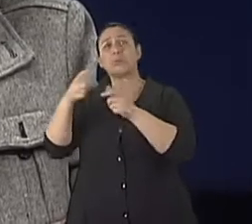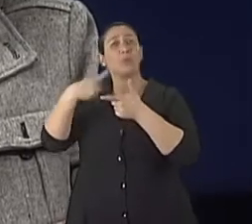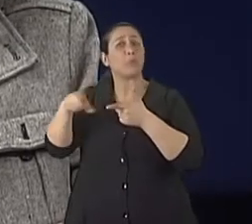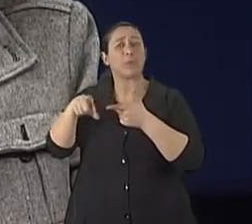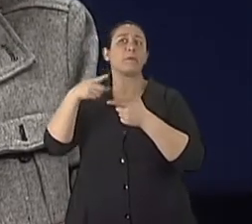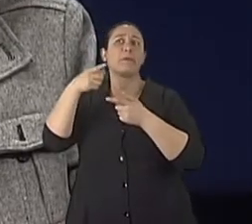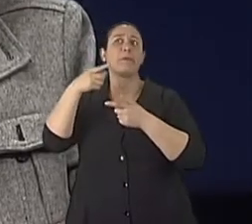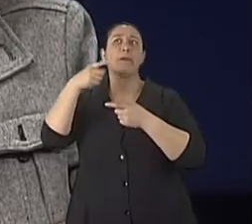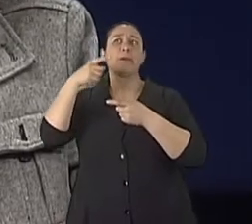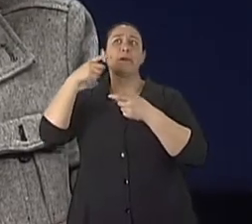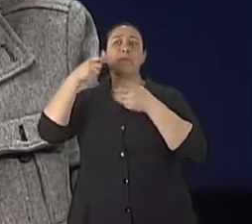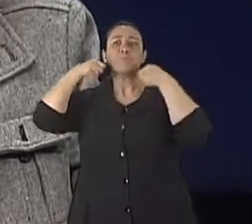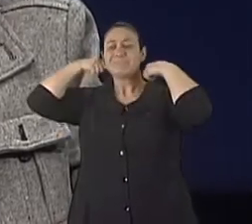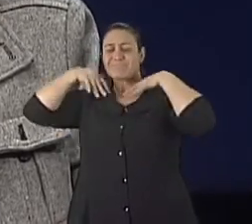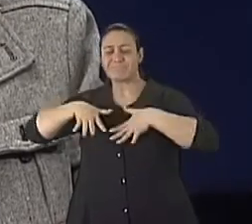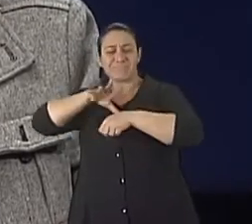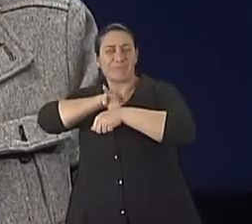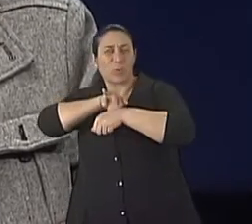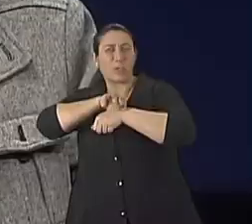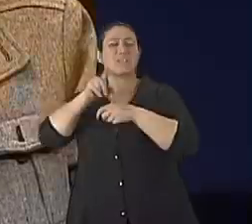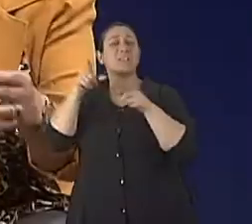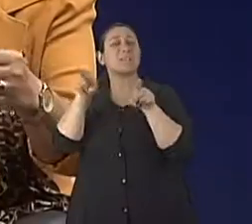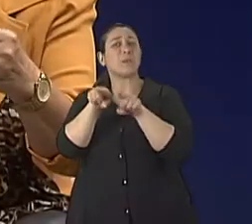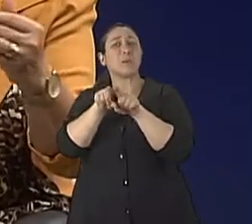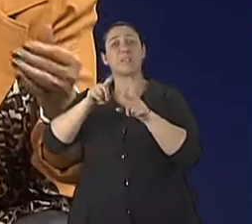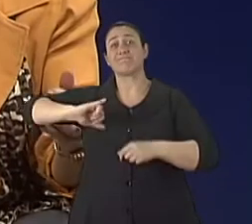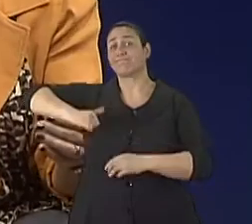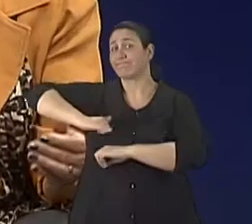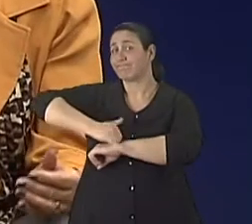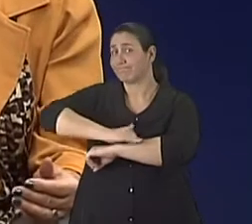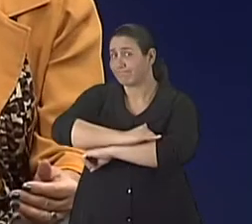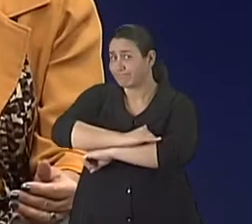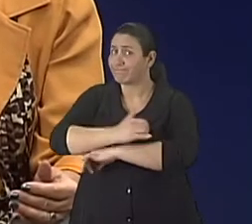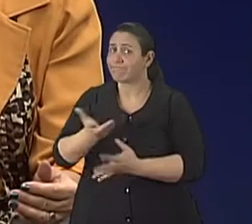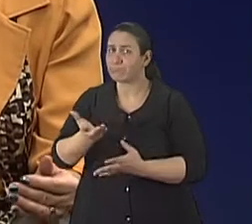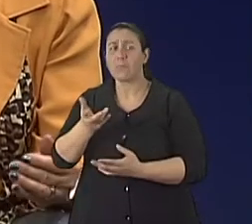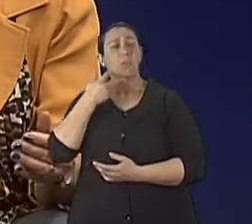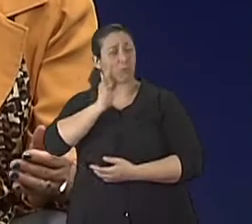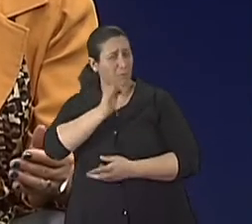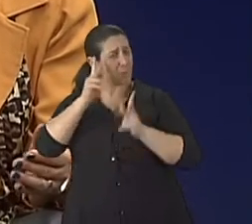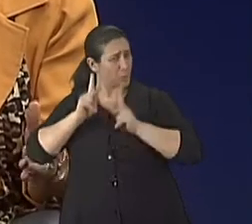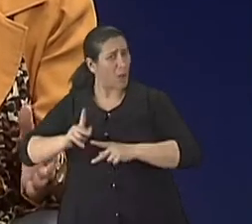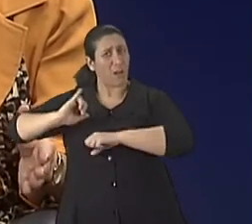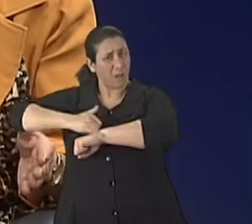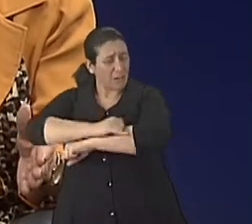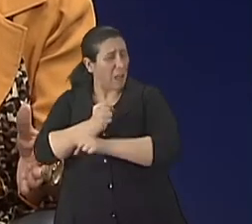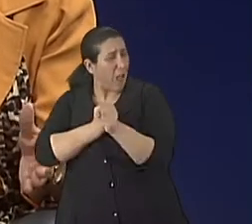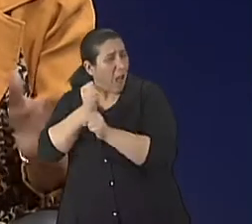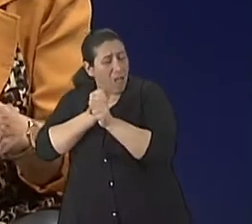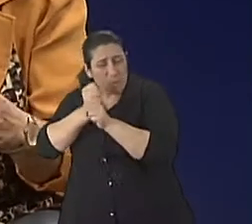obesidade anda junto também hoje um problema de coluna uma pessoa que a vida inteira foi obesa praticamente é lógico que essa coluna é